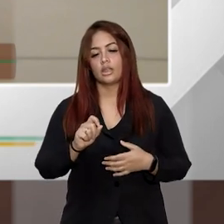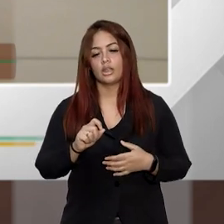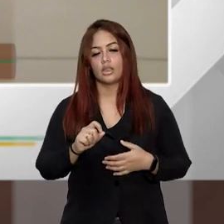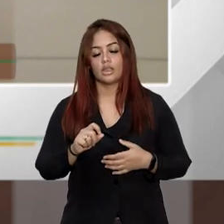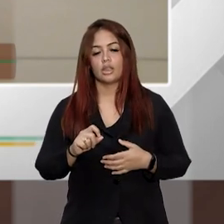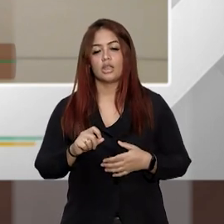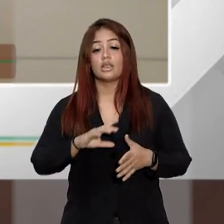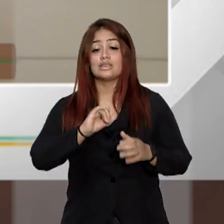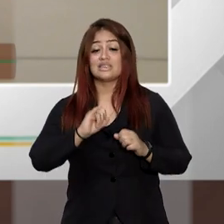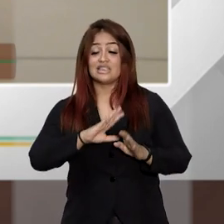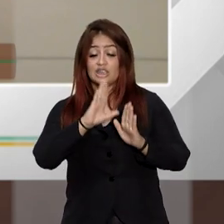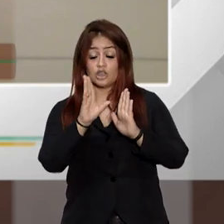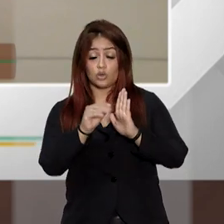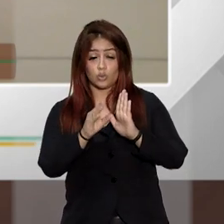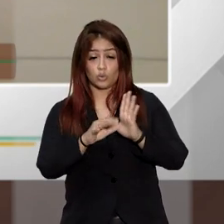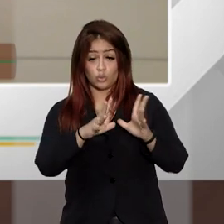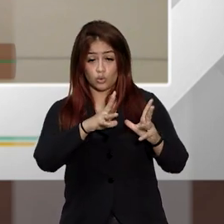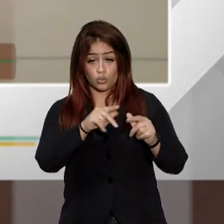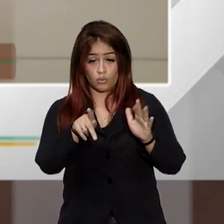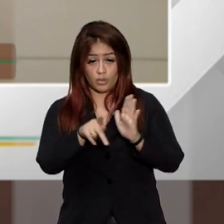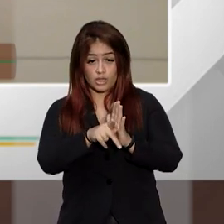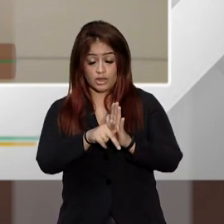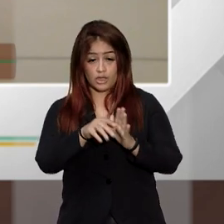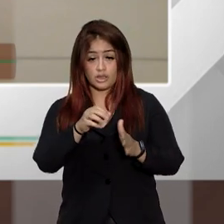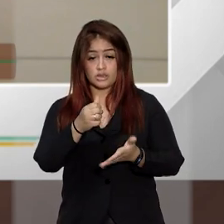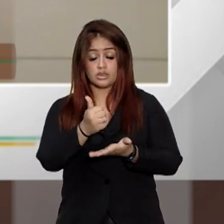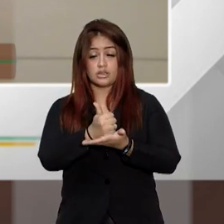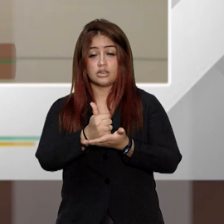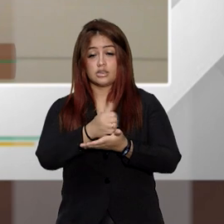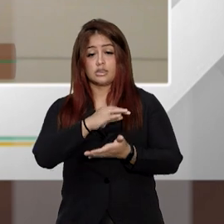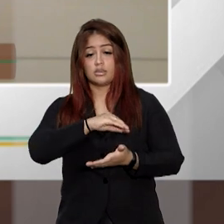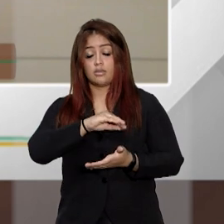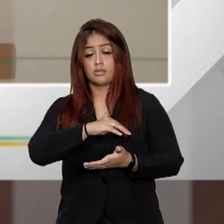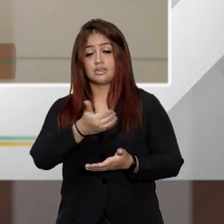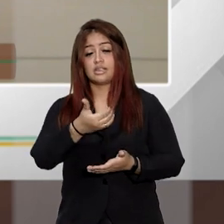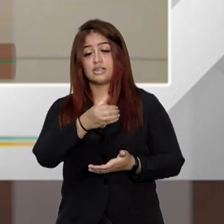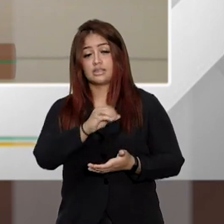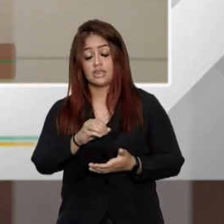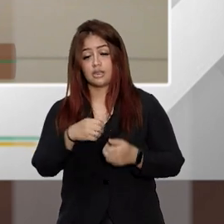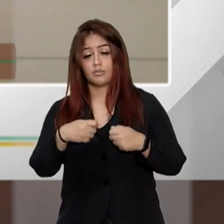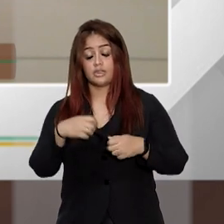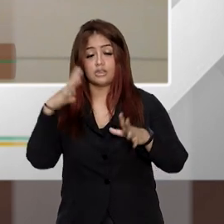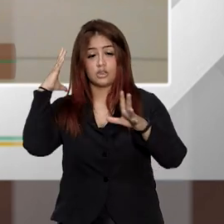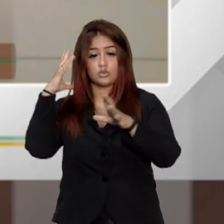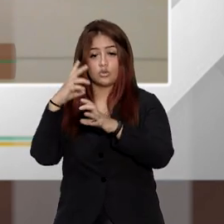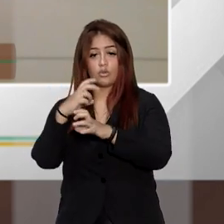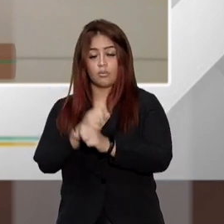conteúdo fica dentro de 60 salários mínimos, seria necessário somar o valor de 12 prestações